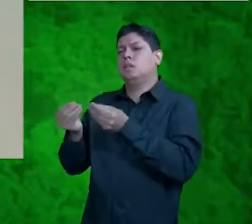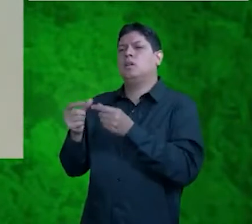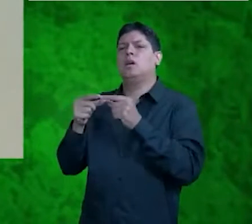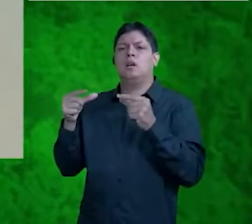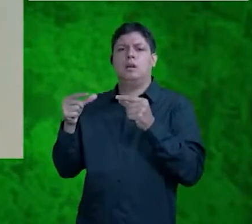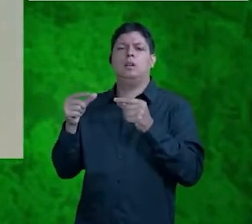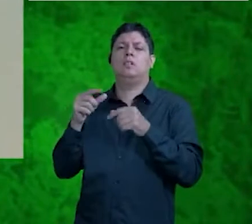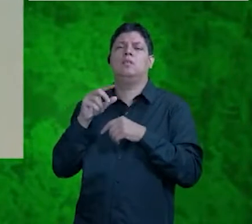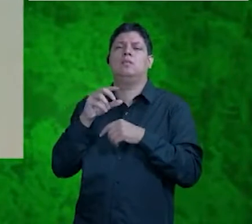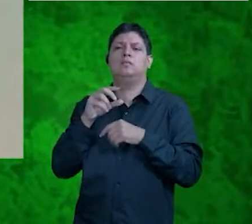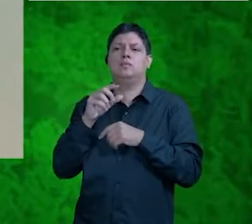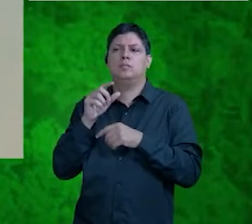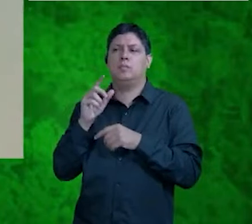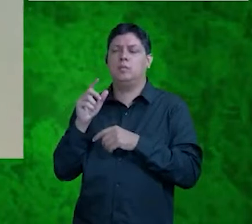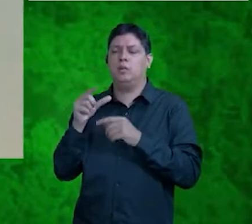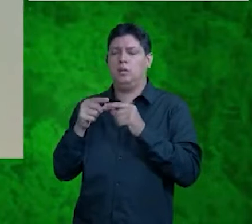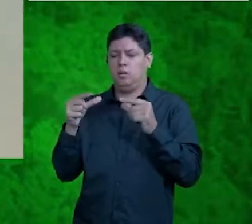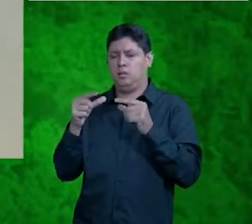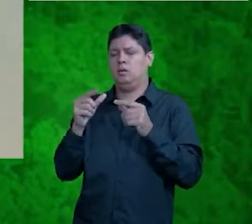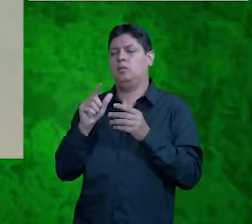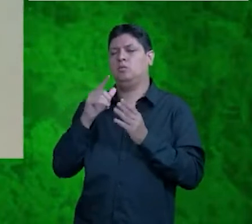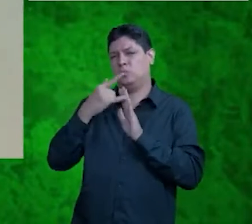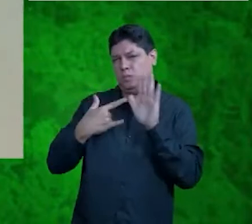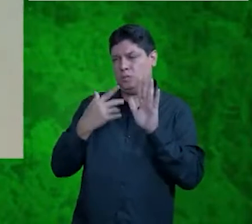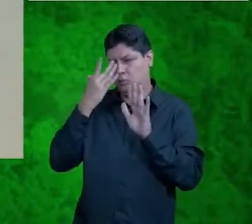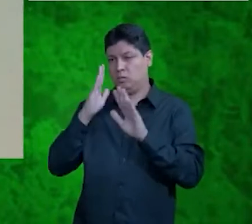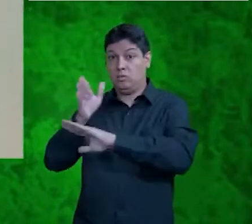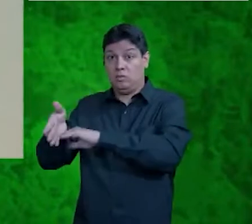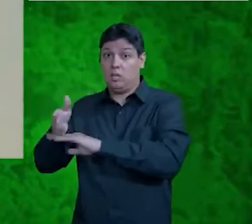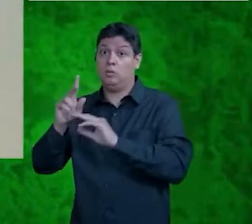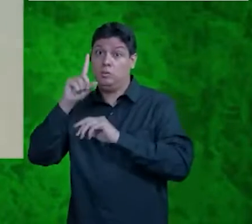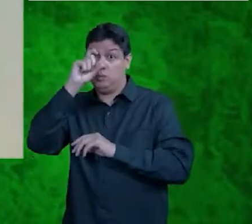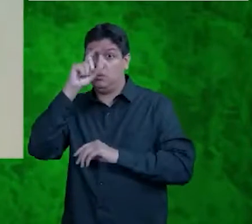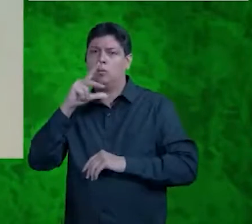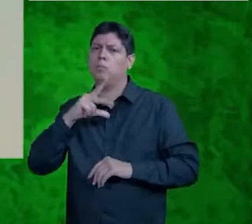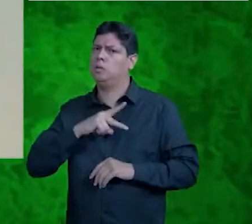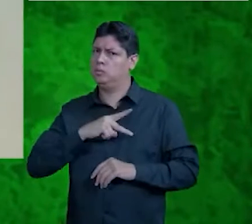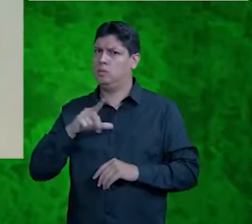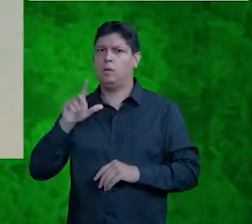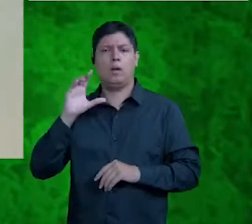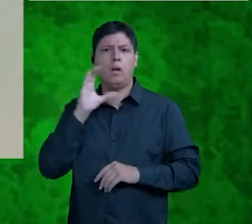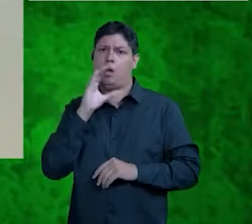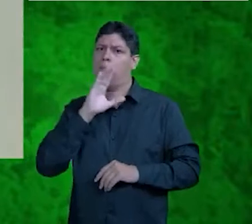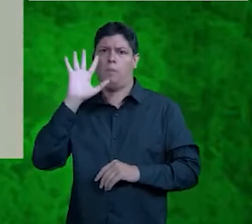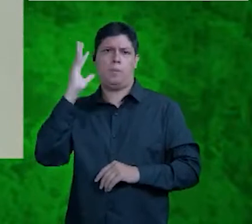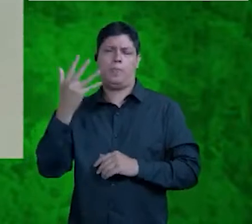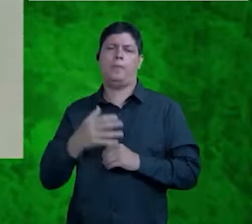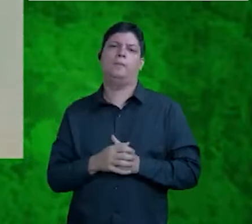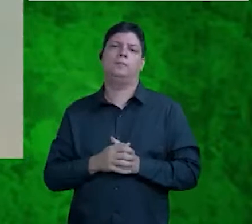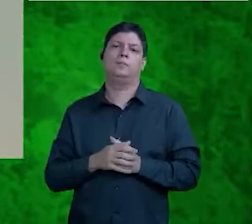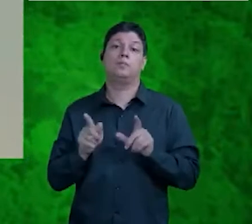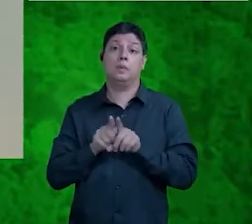é agregar a iniciativa privada. Não podemos nos esquecer dessa questão ambiental, que é a questão sanitária,